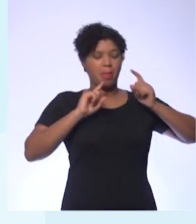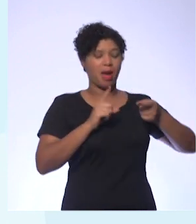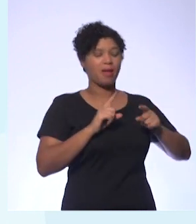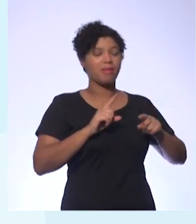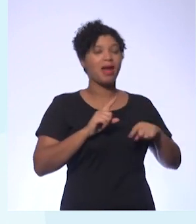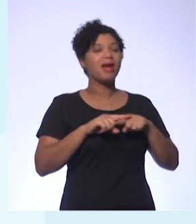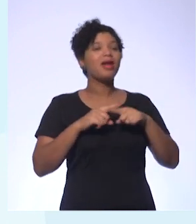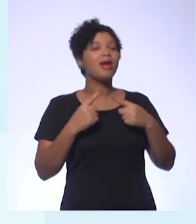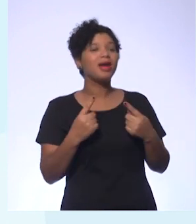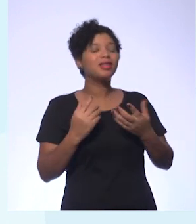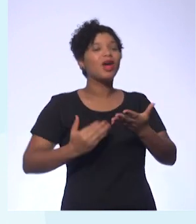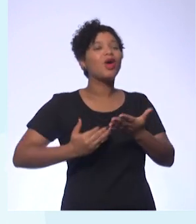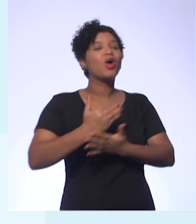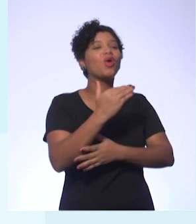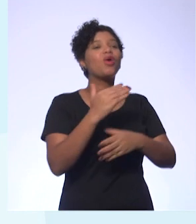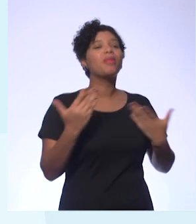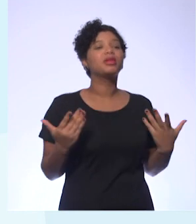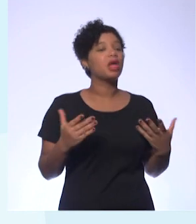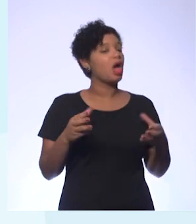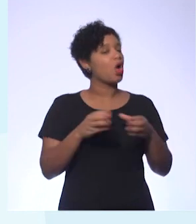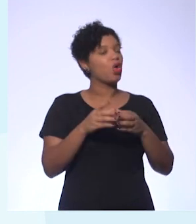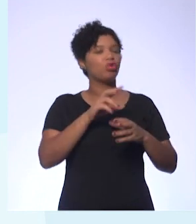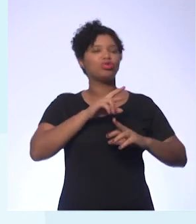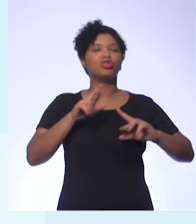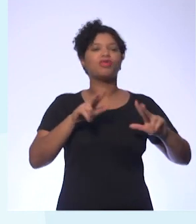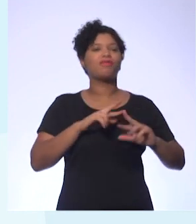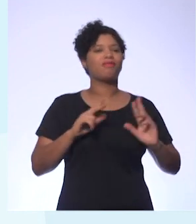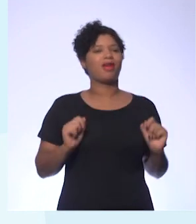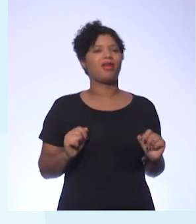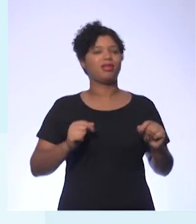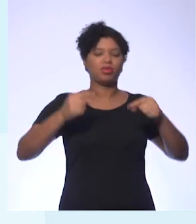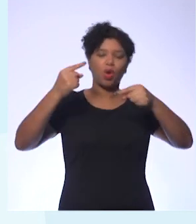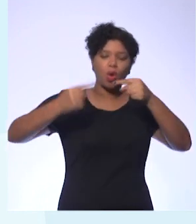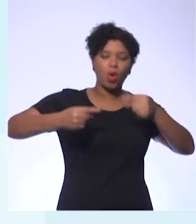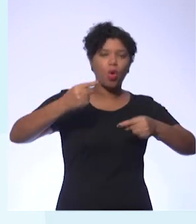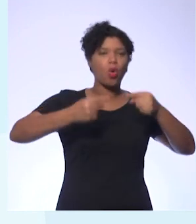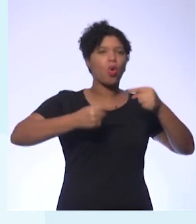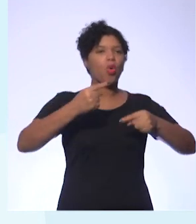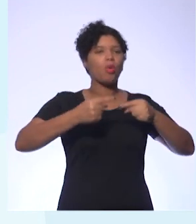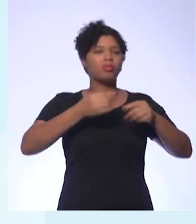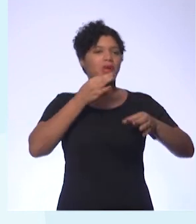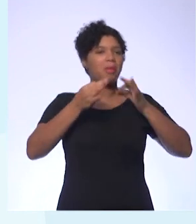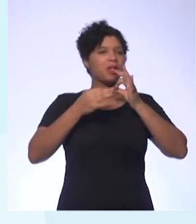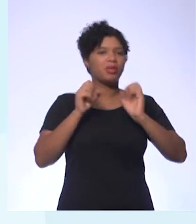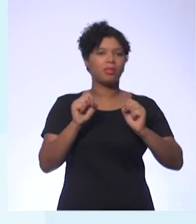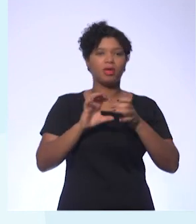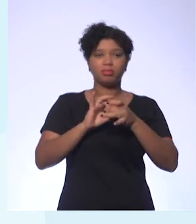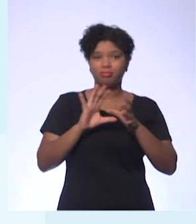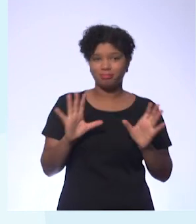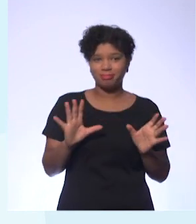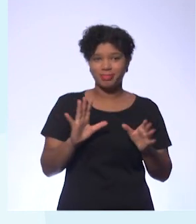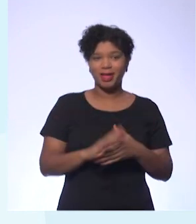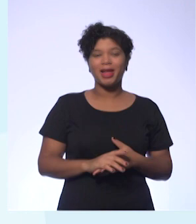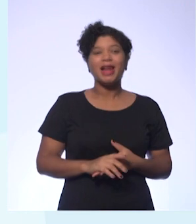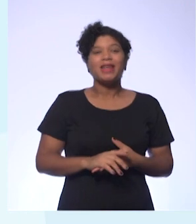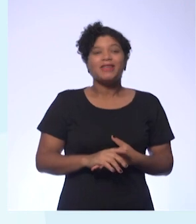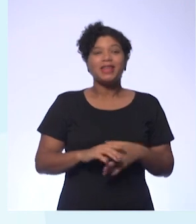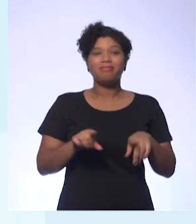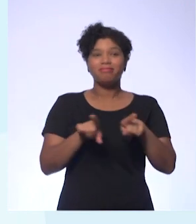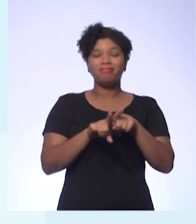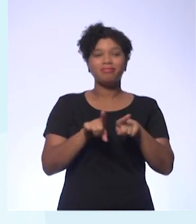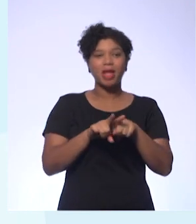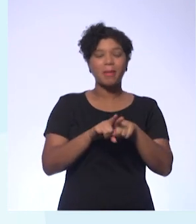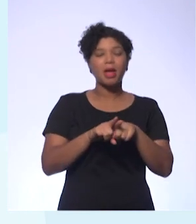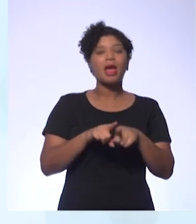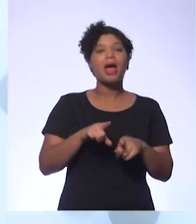de uma monarquia parlamentarista, onde os monarcas eles passam a ter menos poder e a burguesia